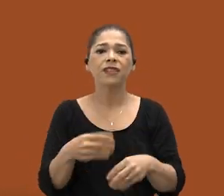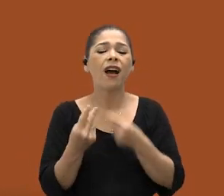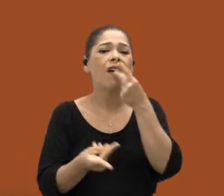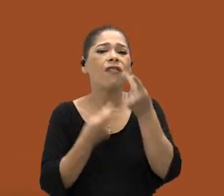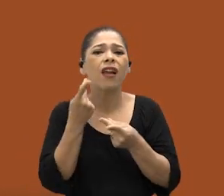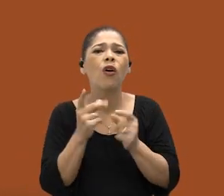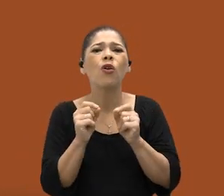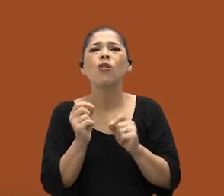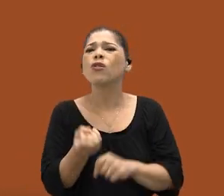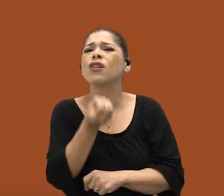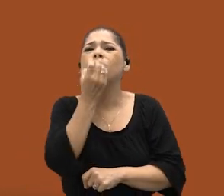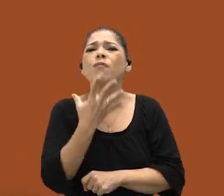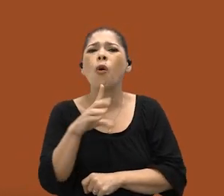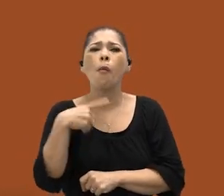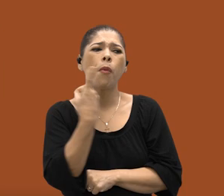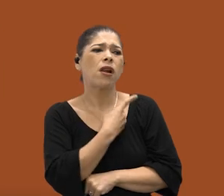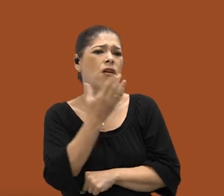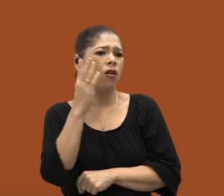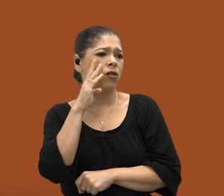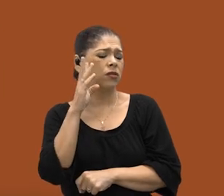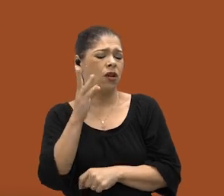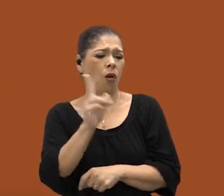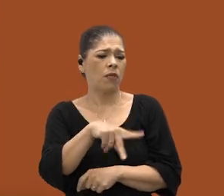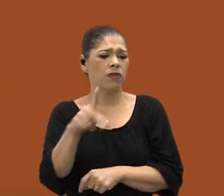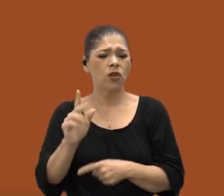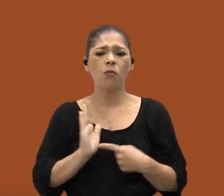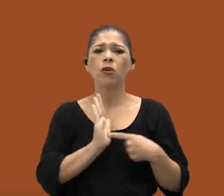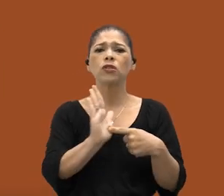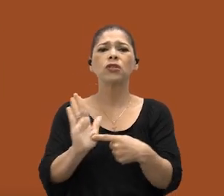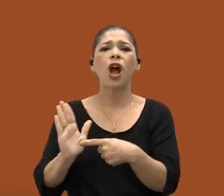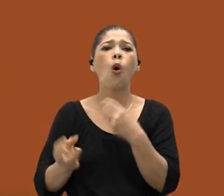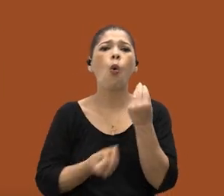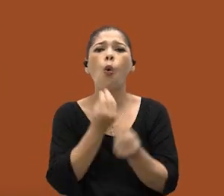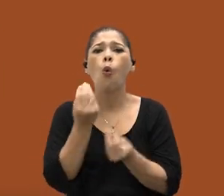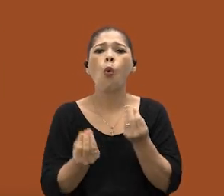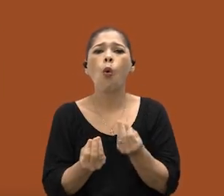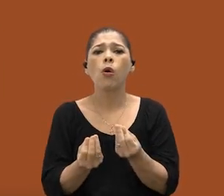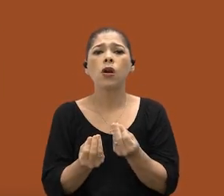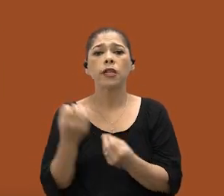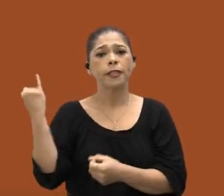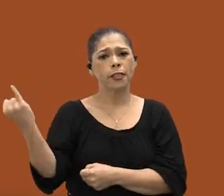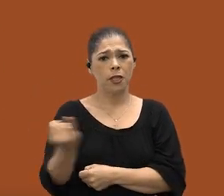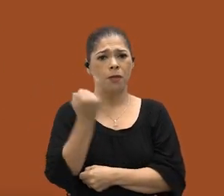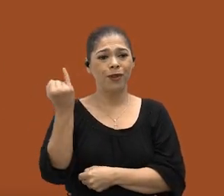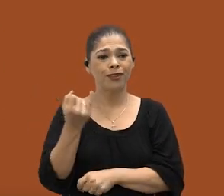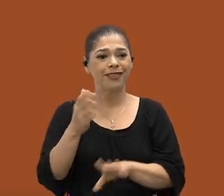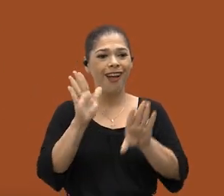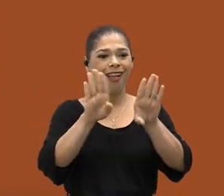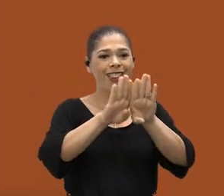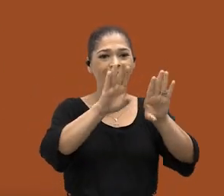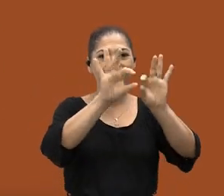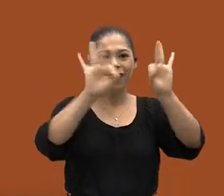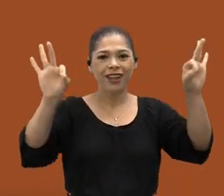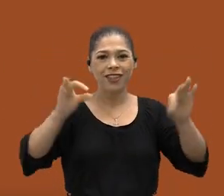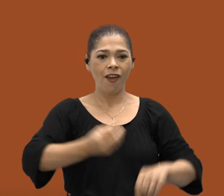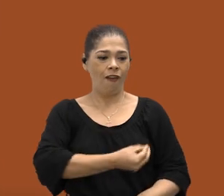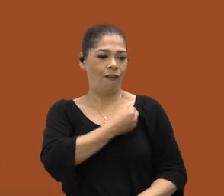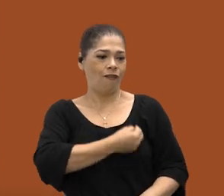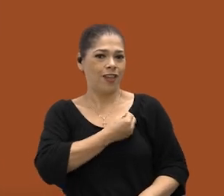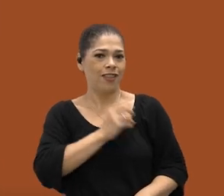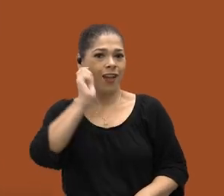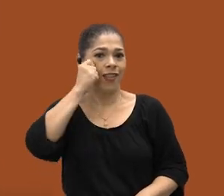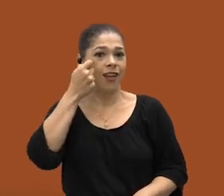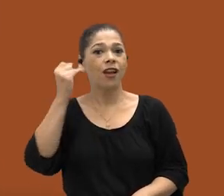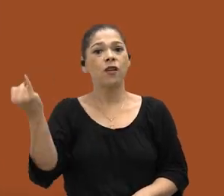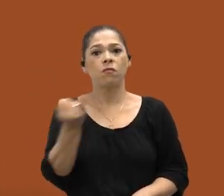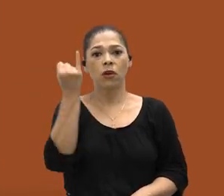finalizar dizendo o que que é bom para a gente enquanto Professor mostrar que importa como tá atrás do professor vidas negras